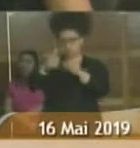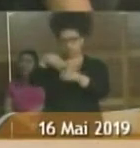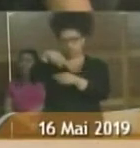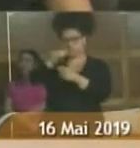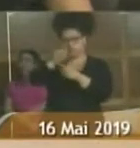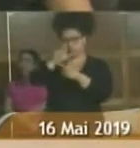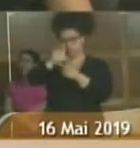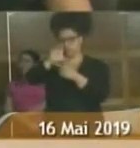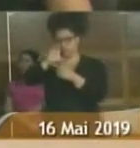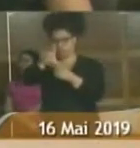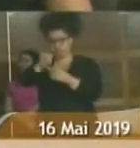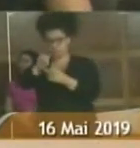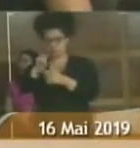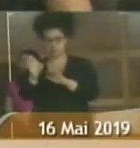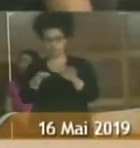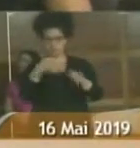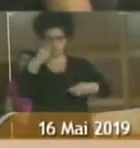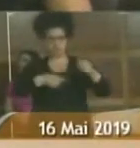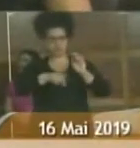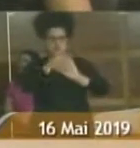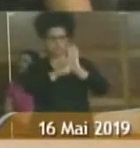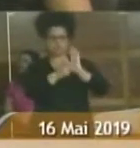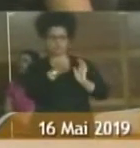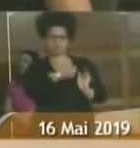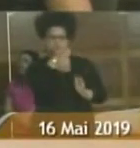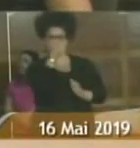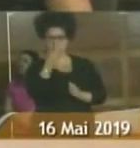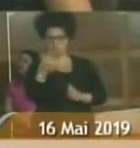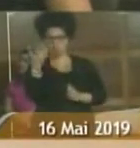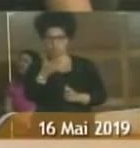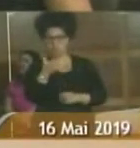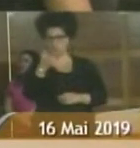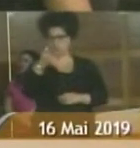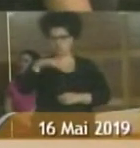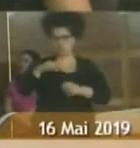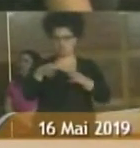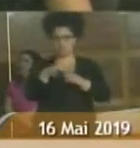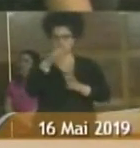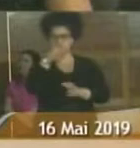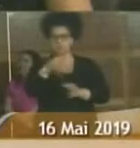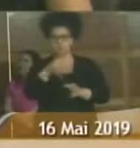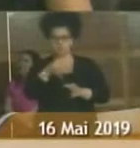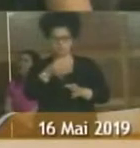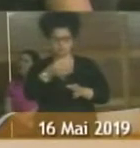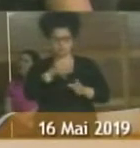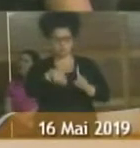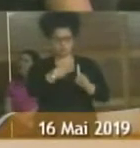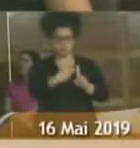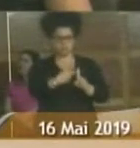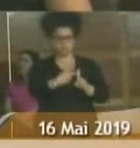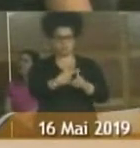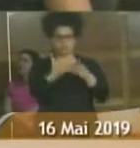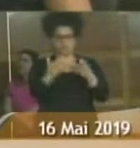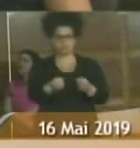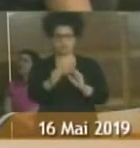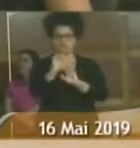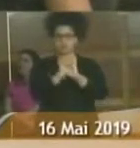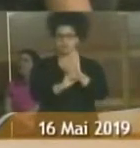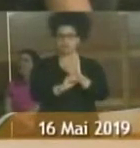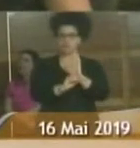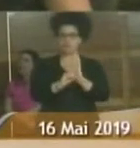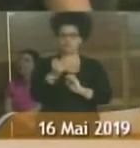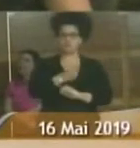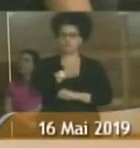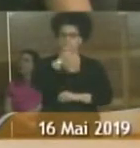Silva. Em discussão única, o parecer número 67/2019 da Comissão de Justiça, opinando favoravelmente à aprovação do ofício executivo